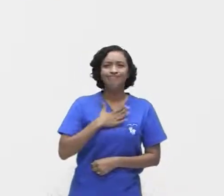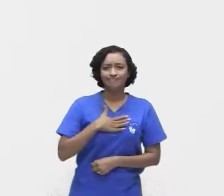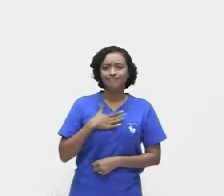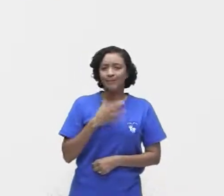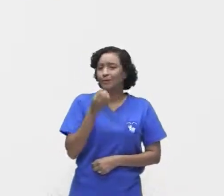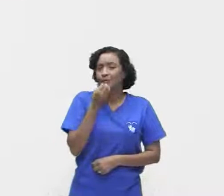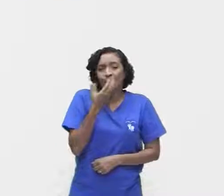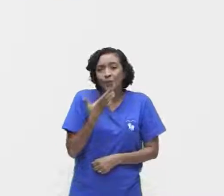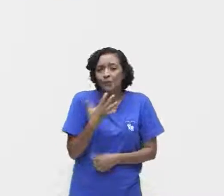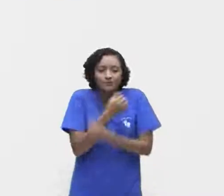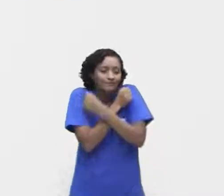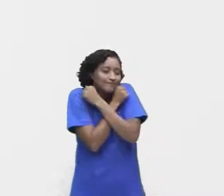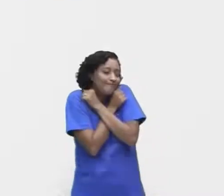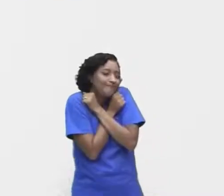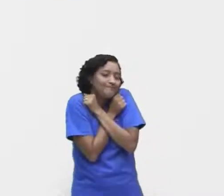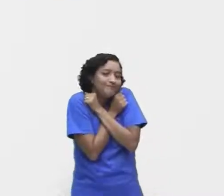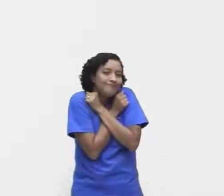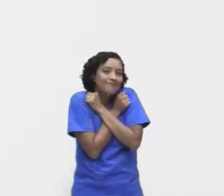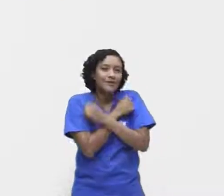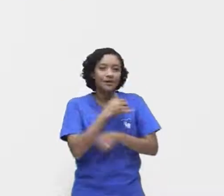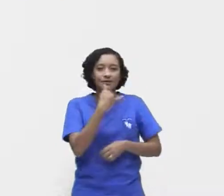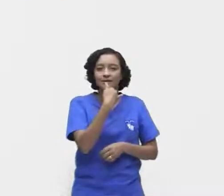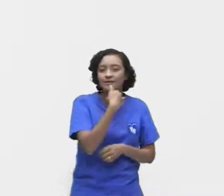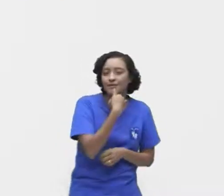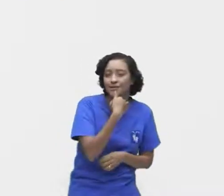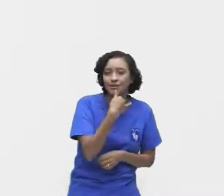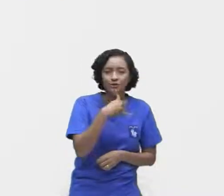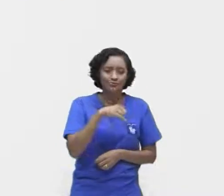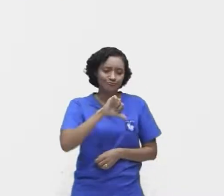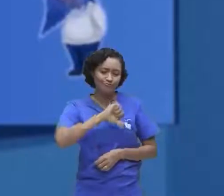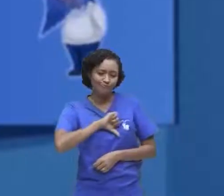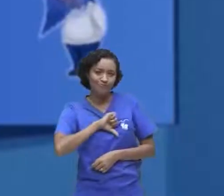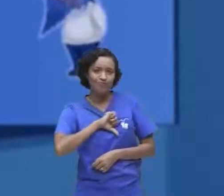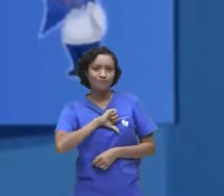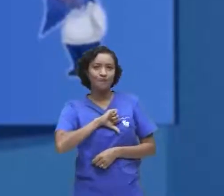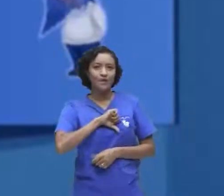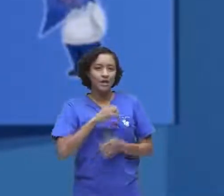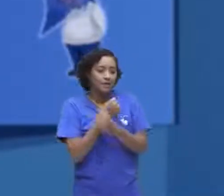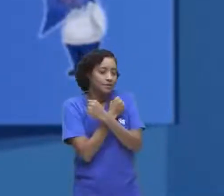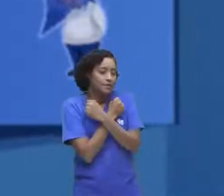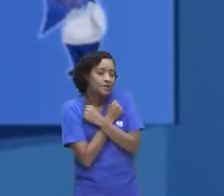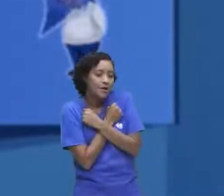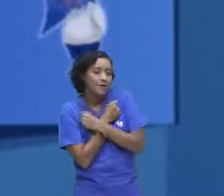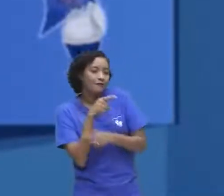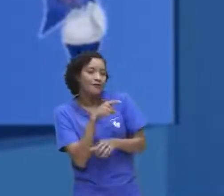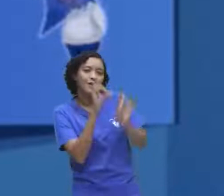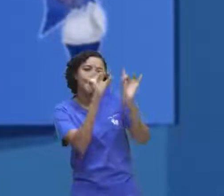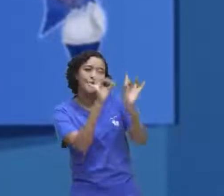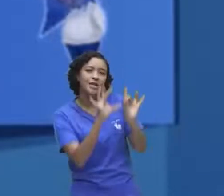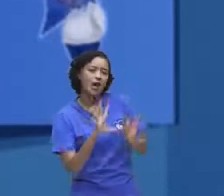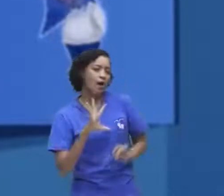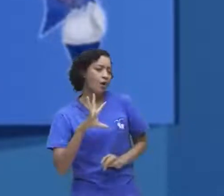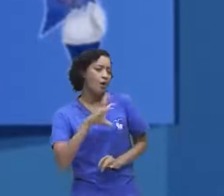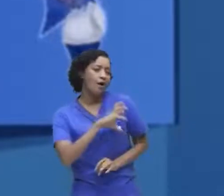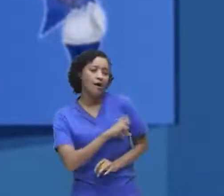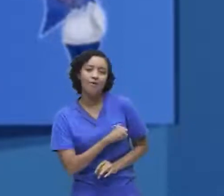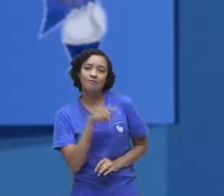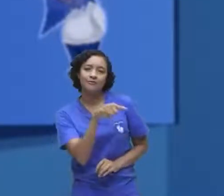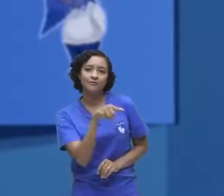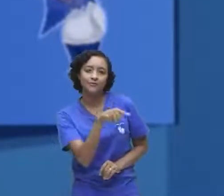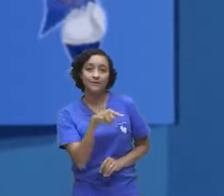acolhido quando a gente está triste e alguém fala: "Tô aqui, você é especial, te amo". Então, assim, é